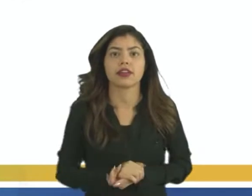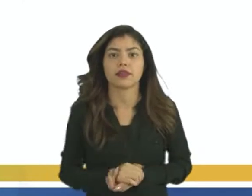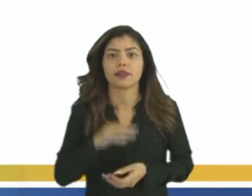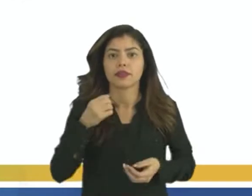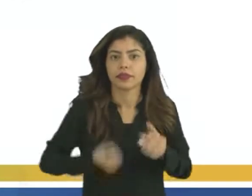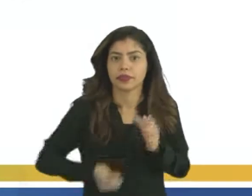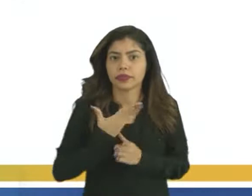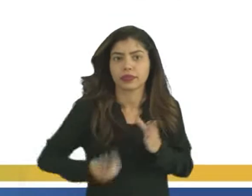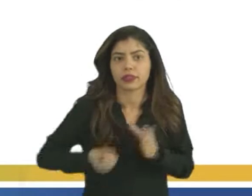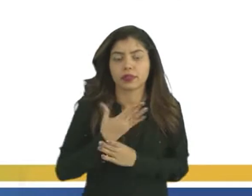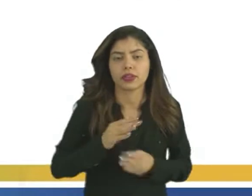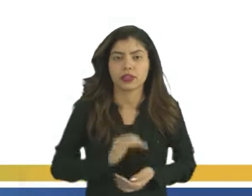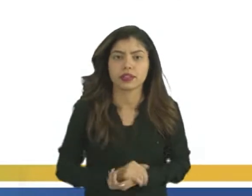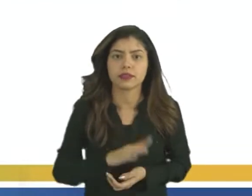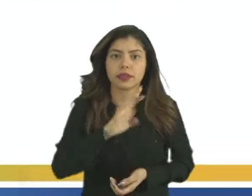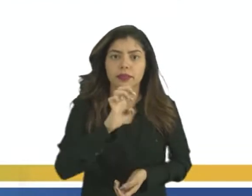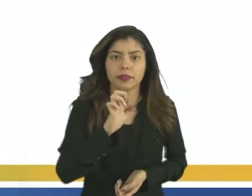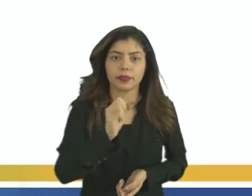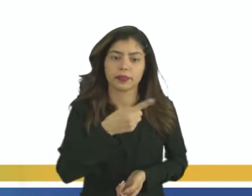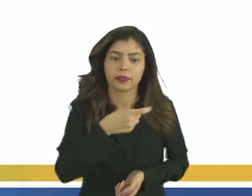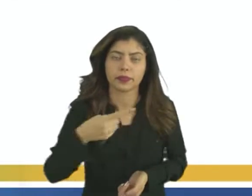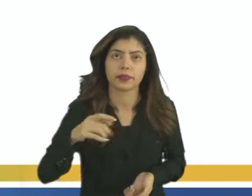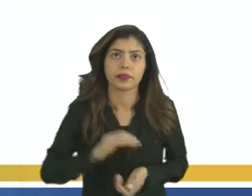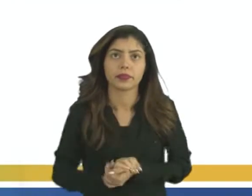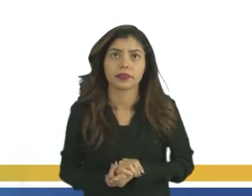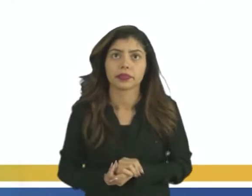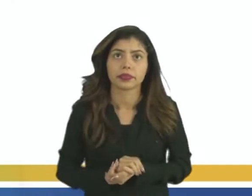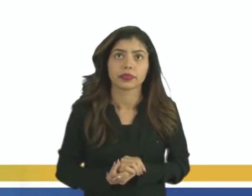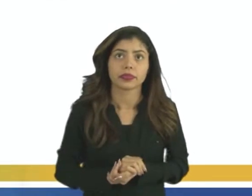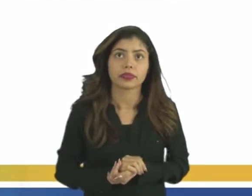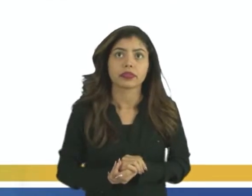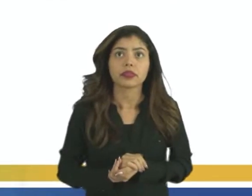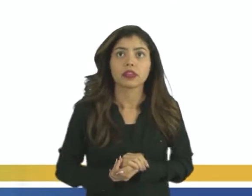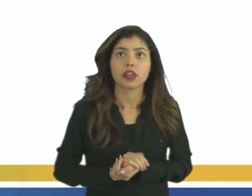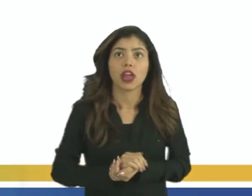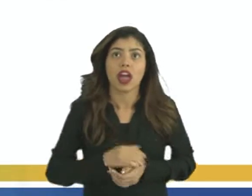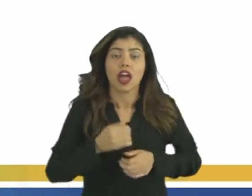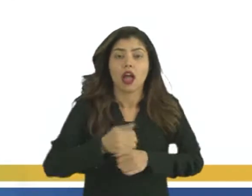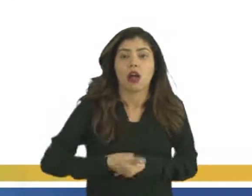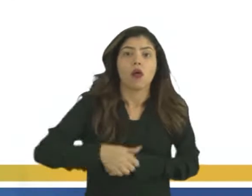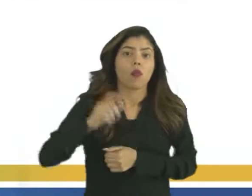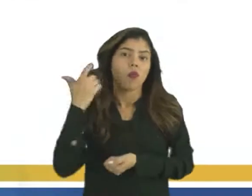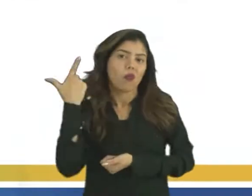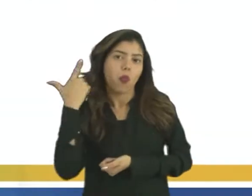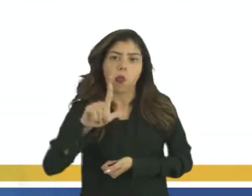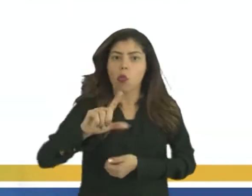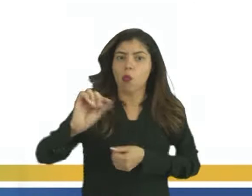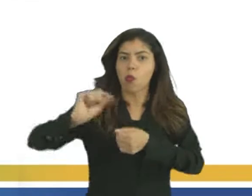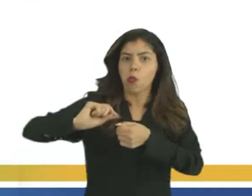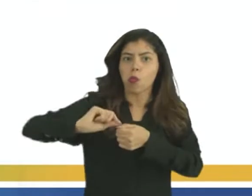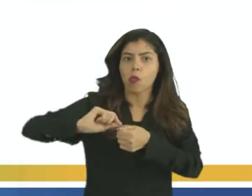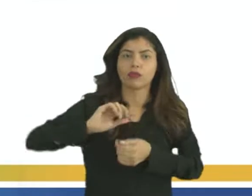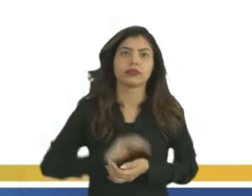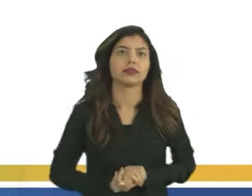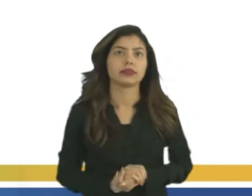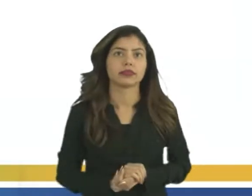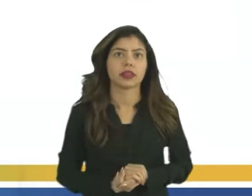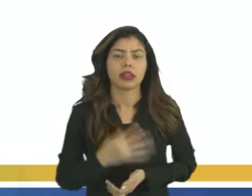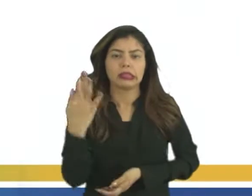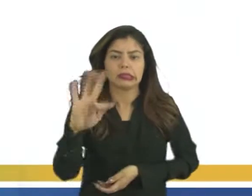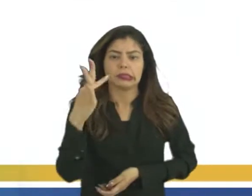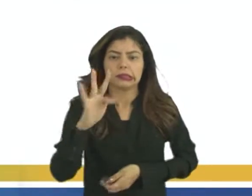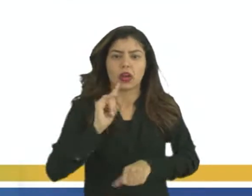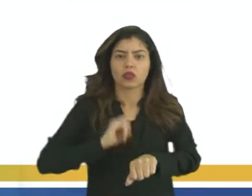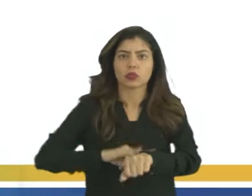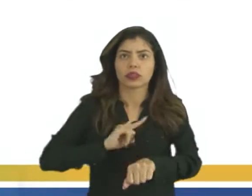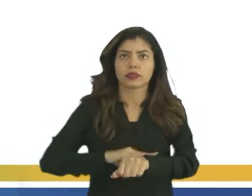da produção de esperma, esterilidade precoce, impotência sexual, dificuldade ou dor em